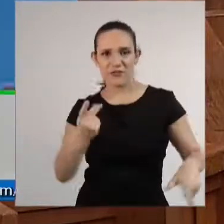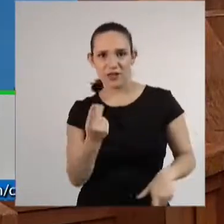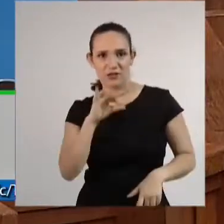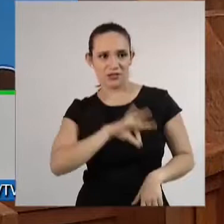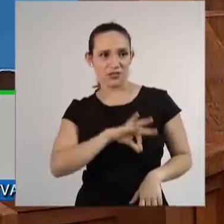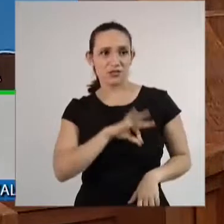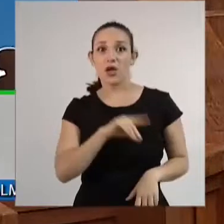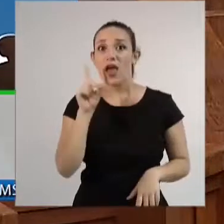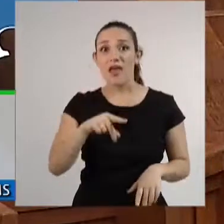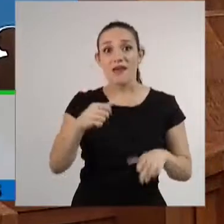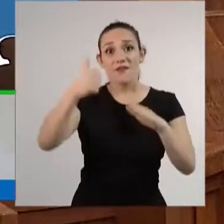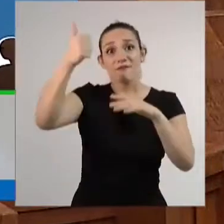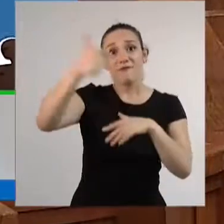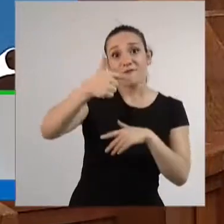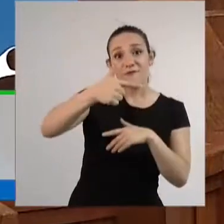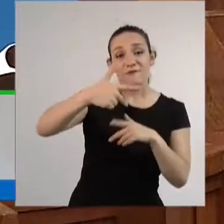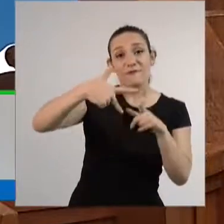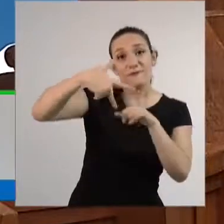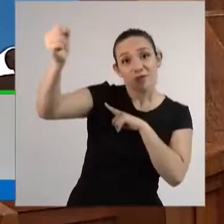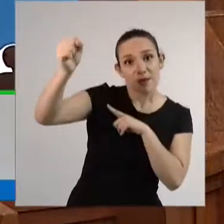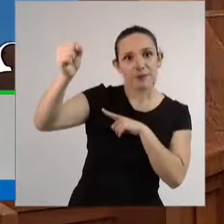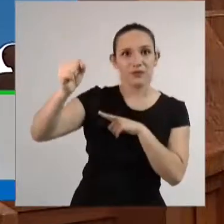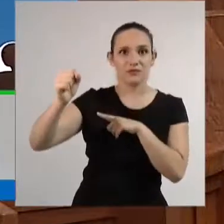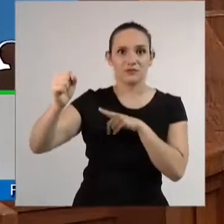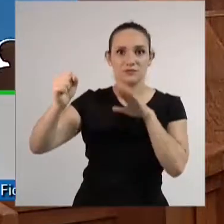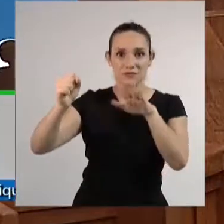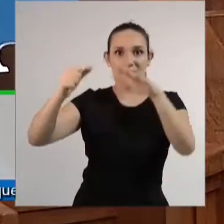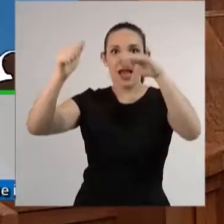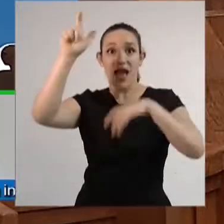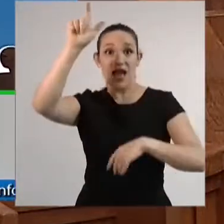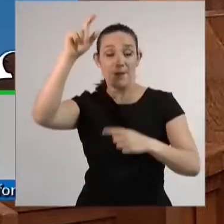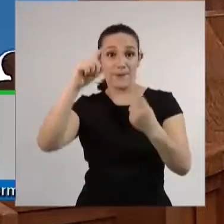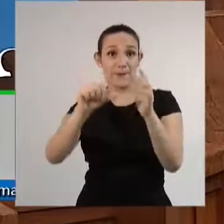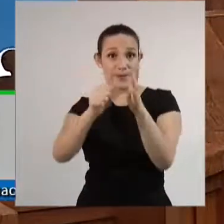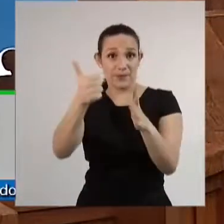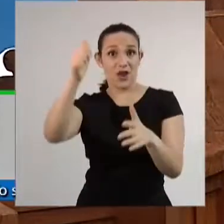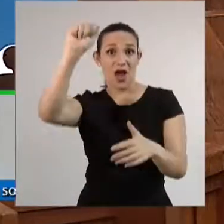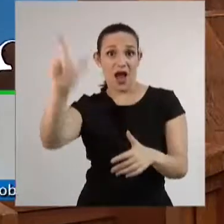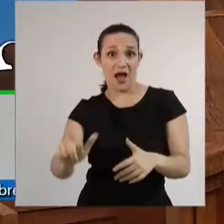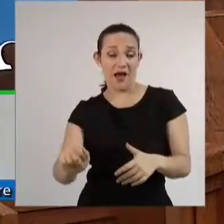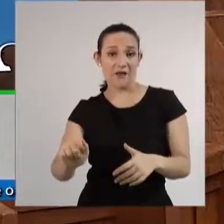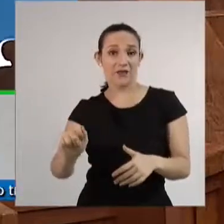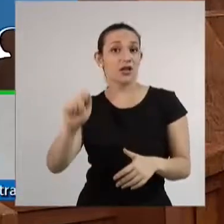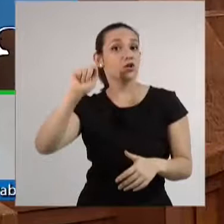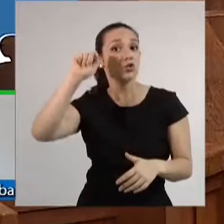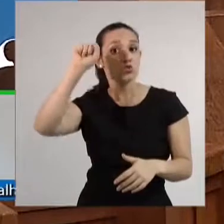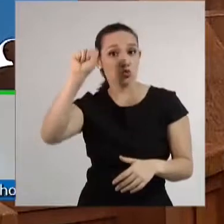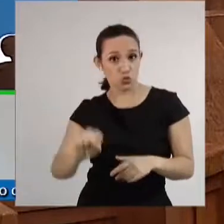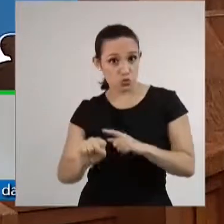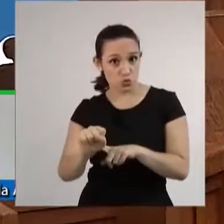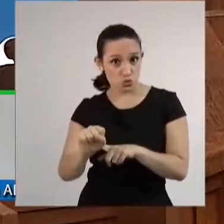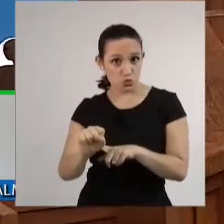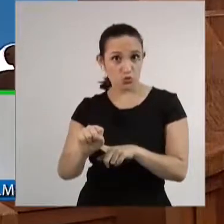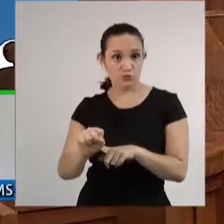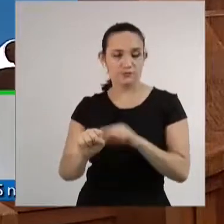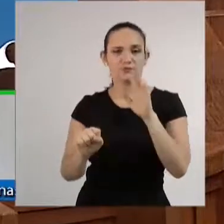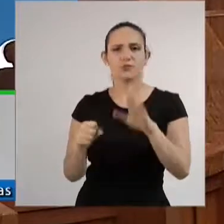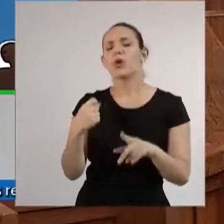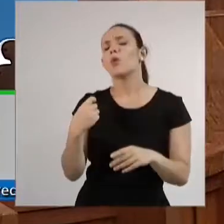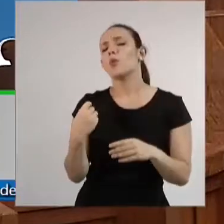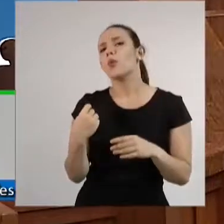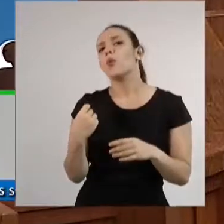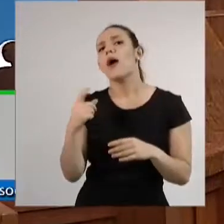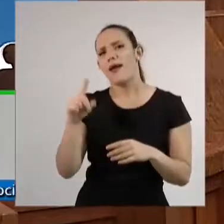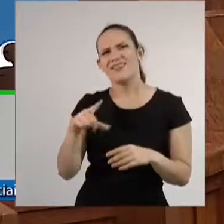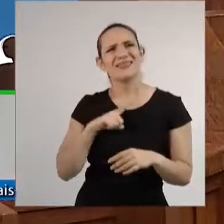num ranking liderado pela África do Sul. Em 2015, os 10% mais